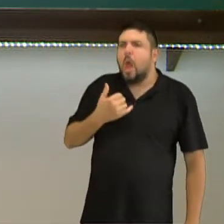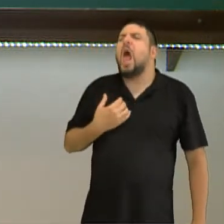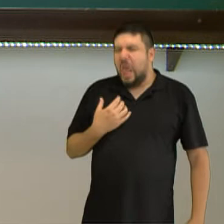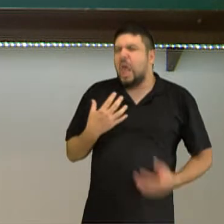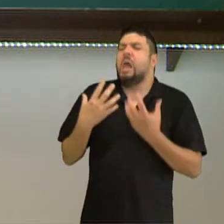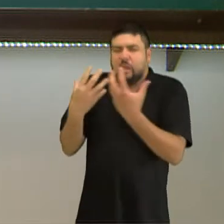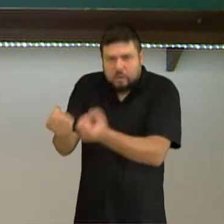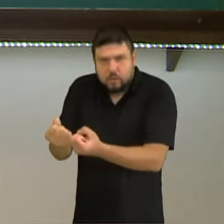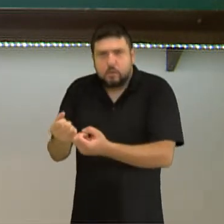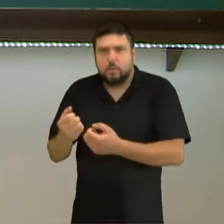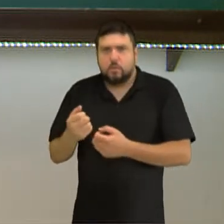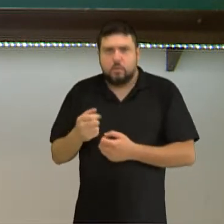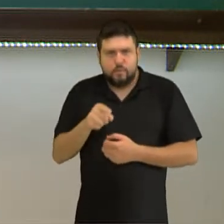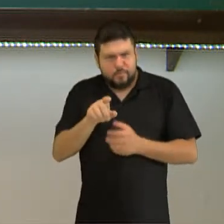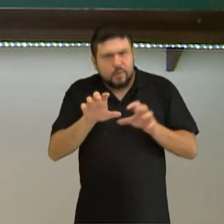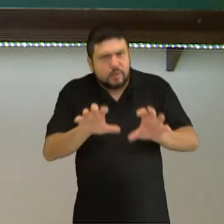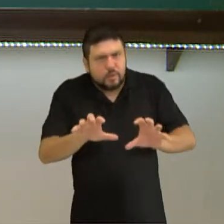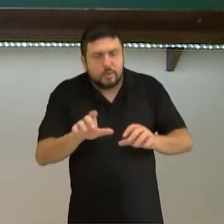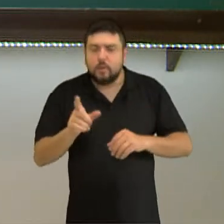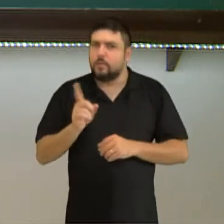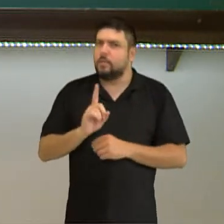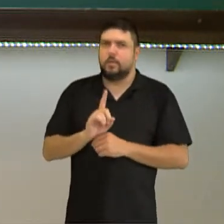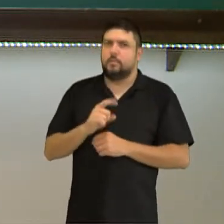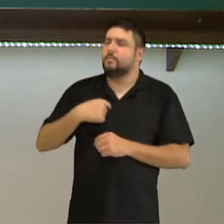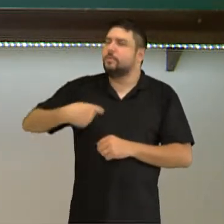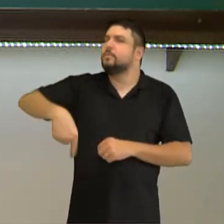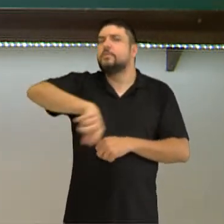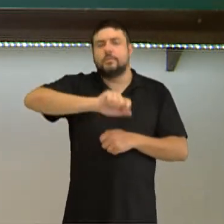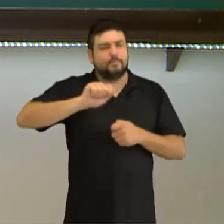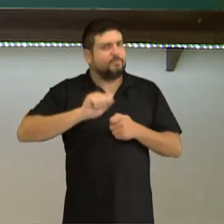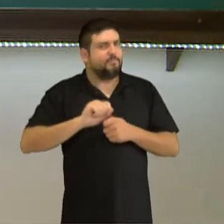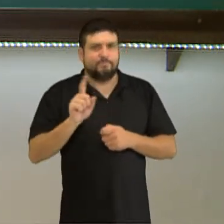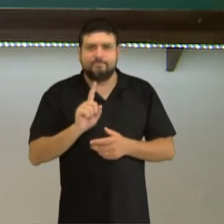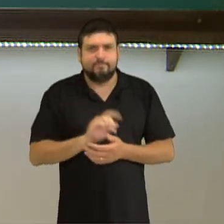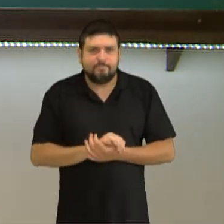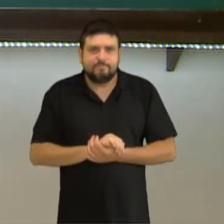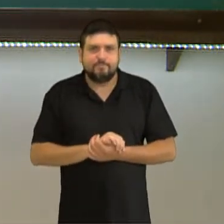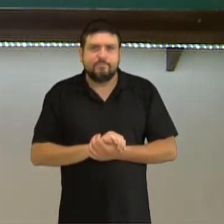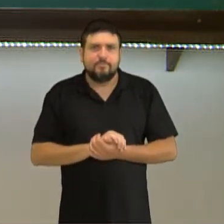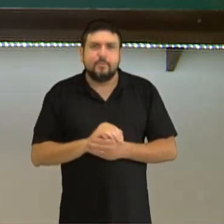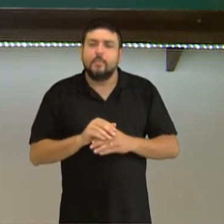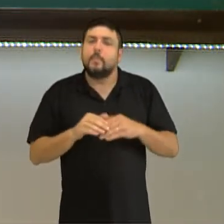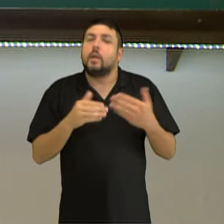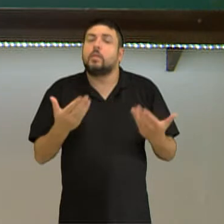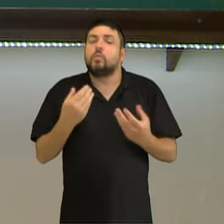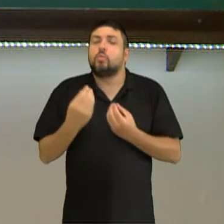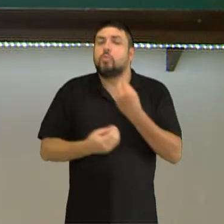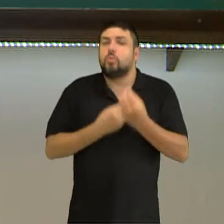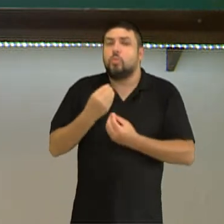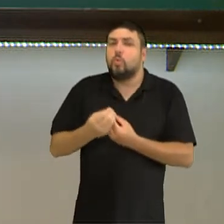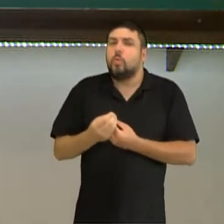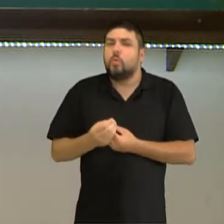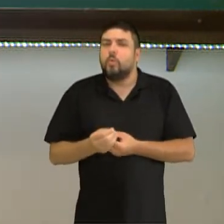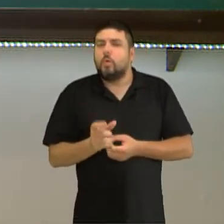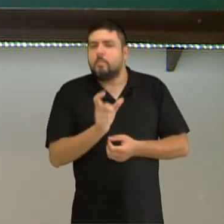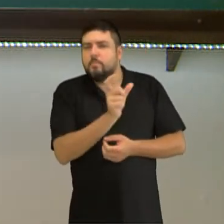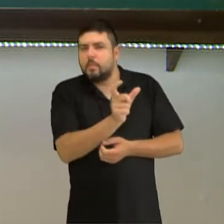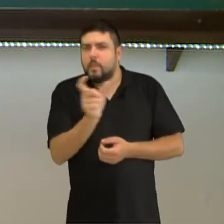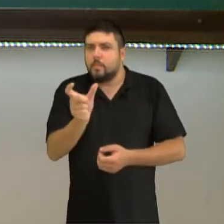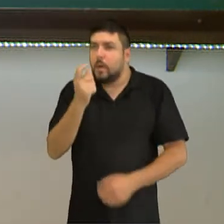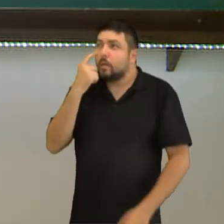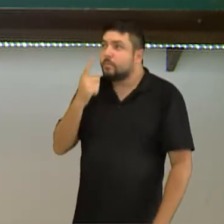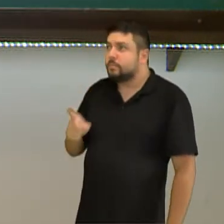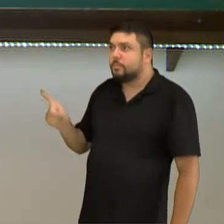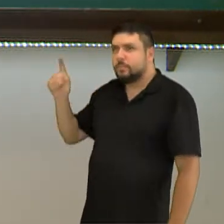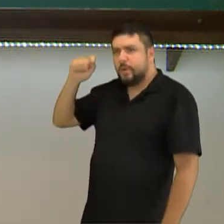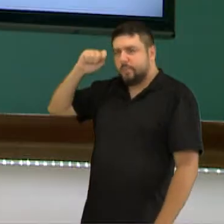que eu vou escolher. A gente não faz isso no nosso dia a dia. Então você toma suas decisões baseadas nessas três expressões que eu sei